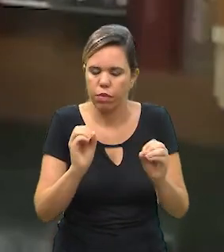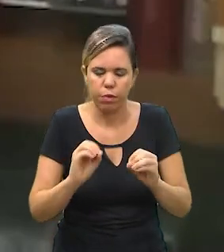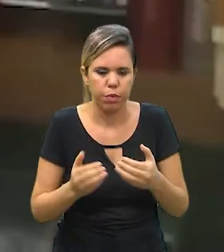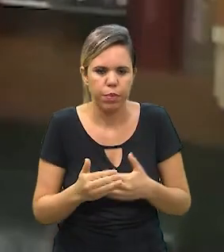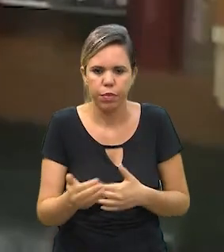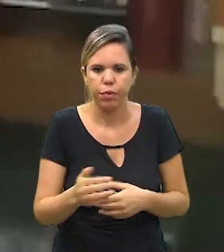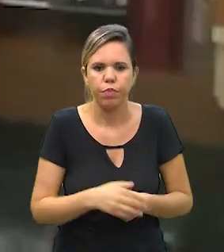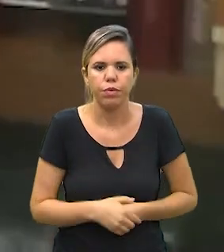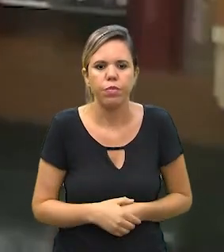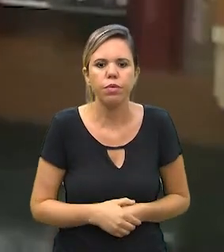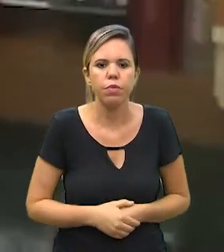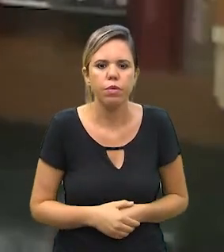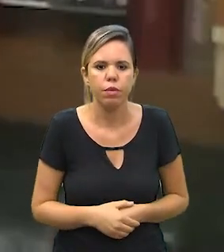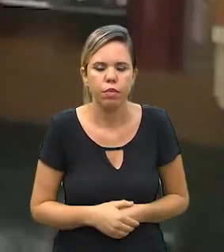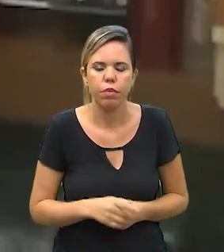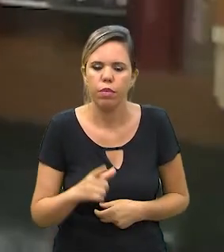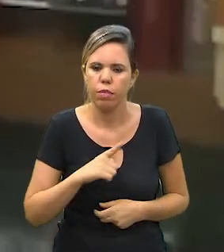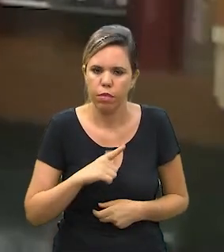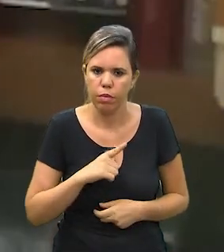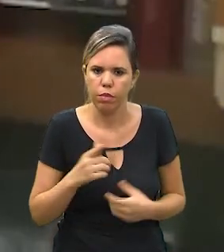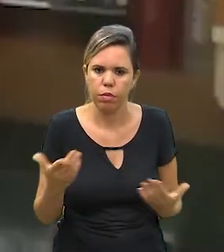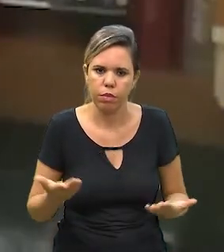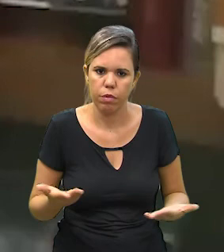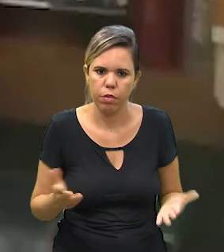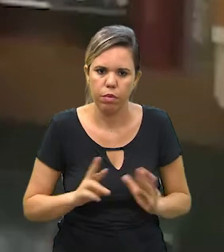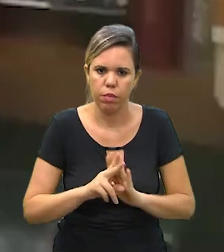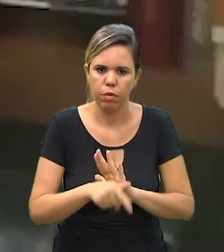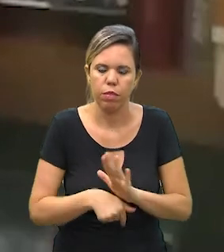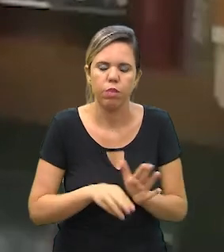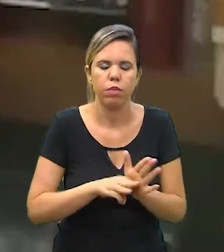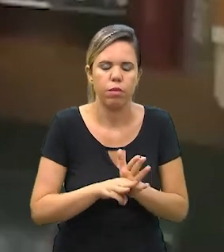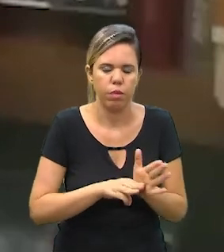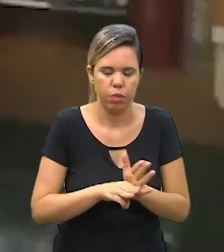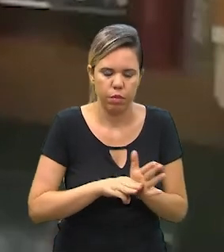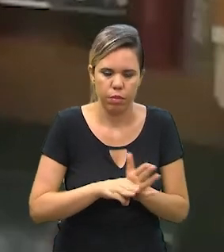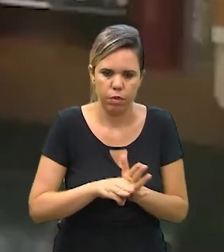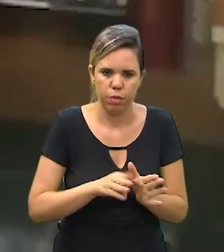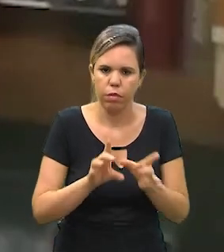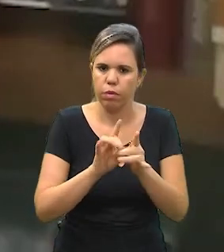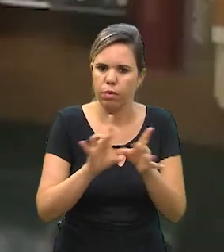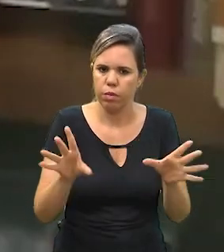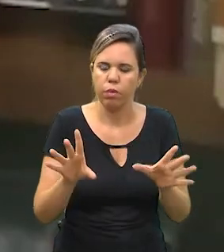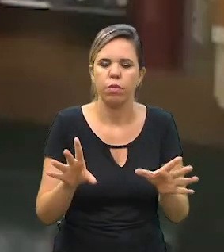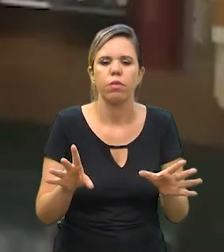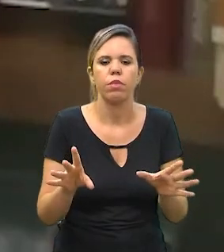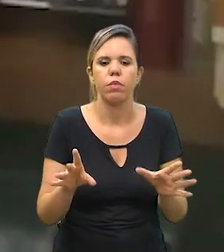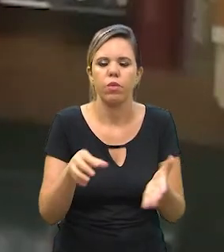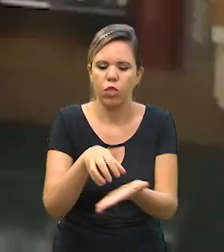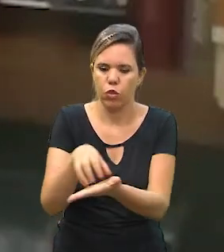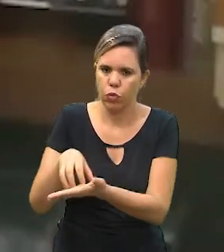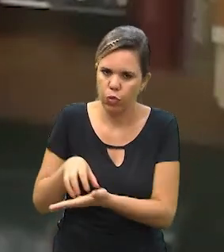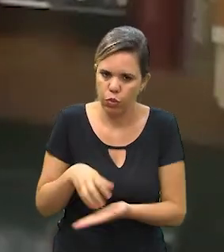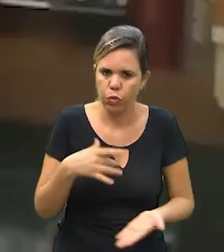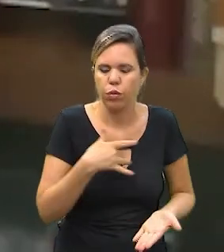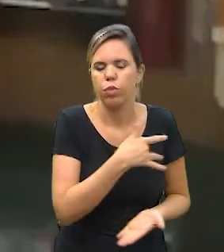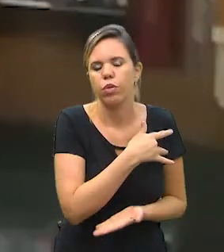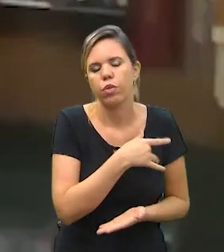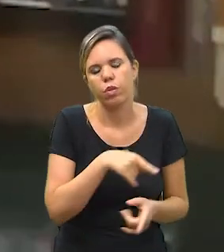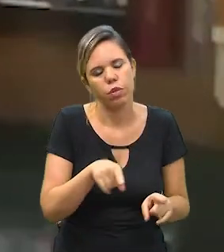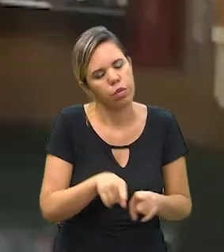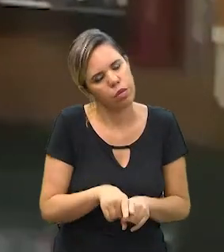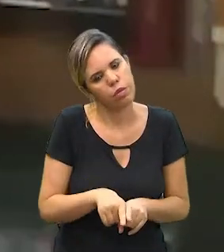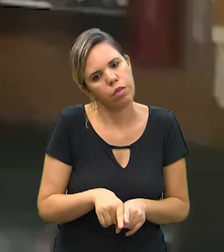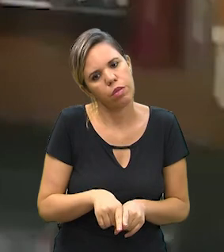diante. Então, você tem à disposição hoje vários métodos que estão à disposição, inclusive, nos postos de saúde e